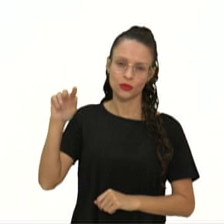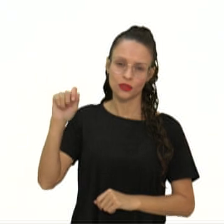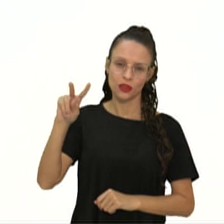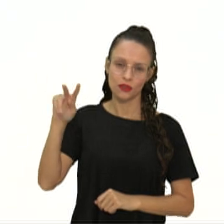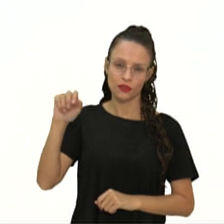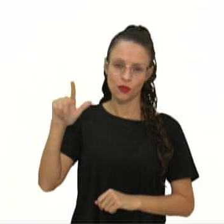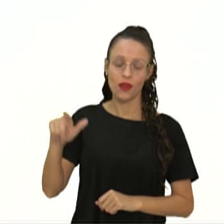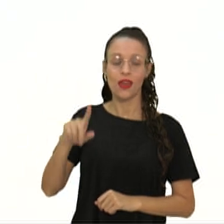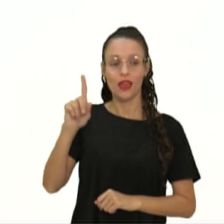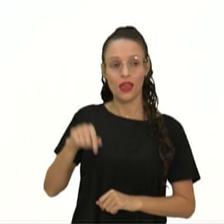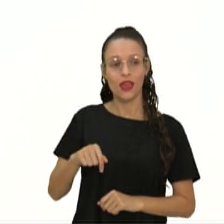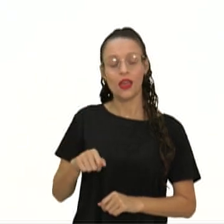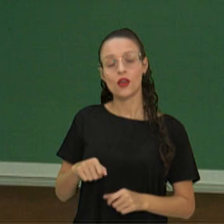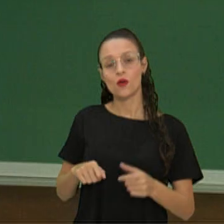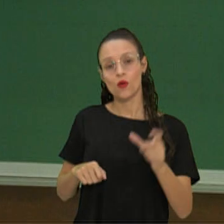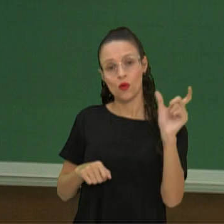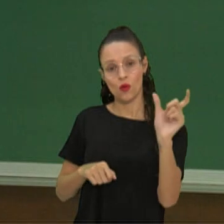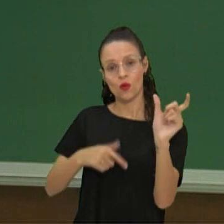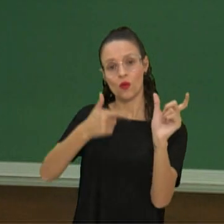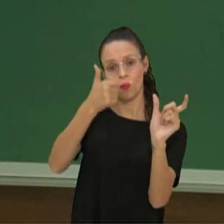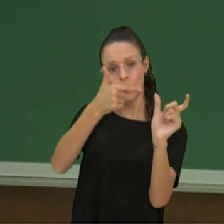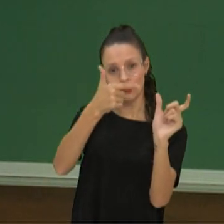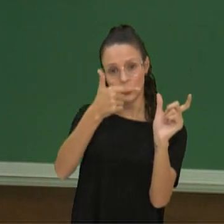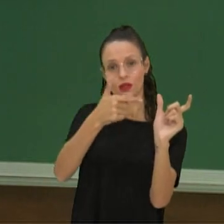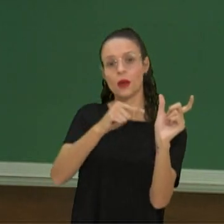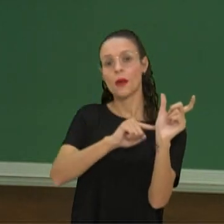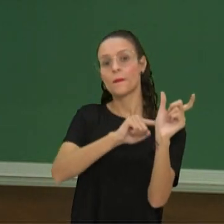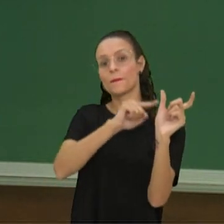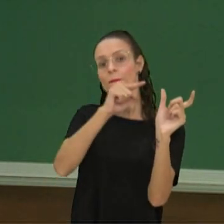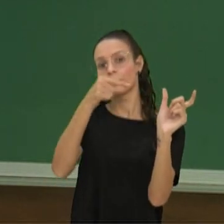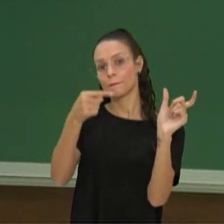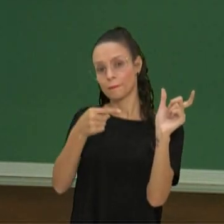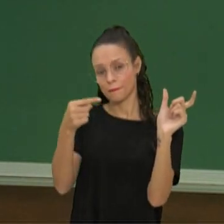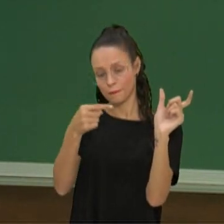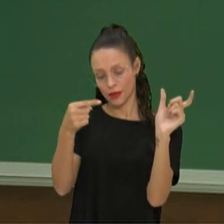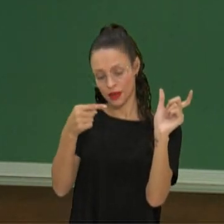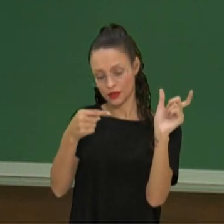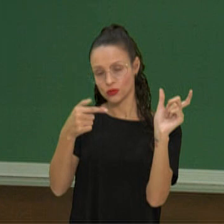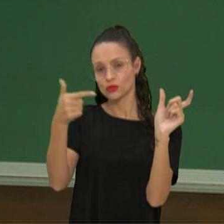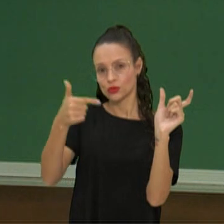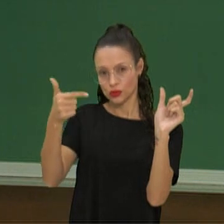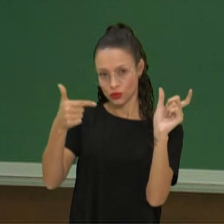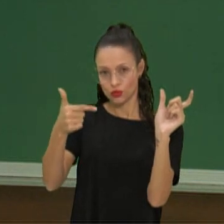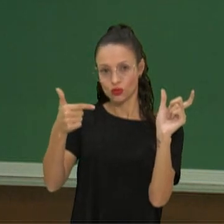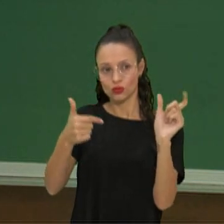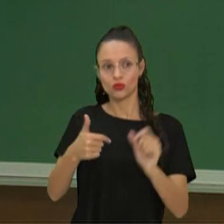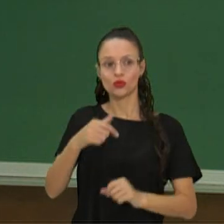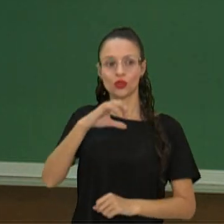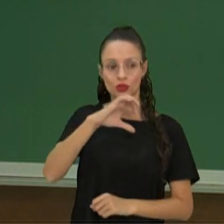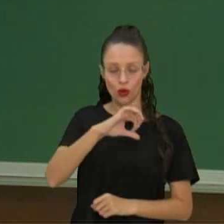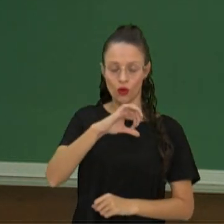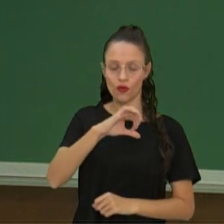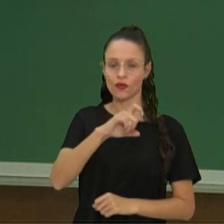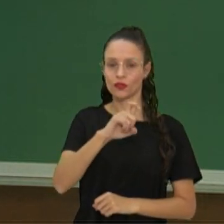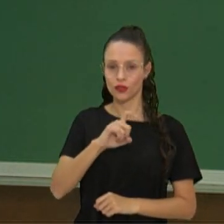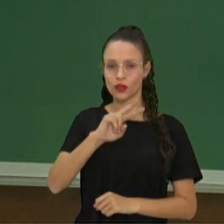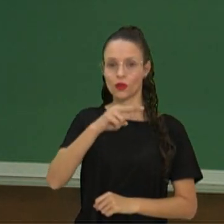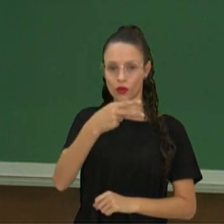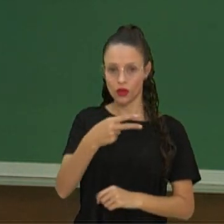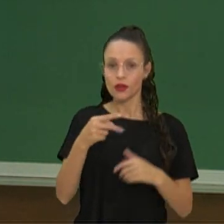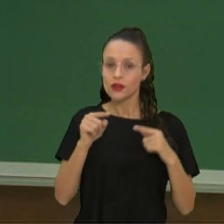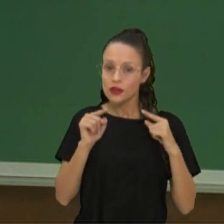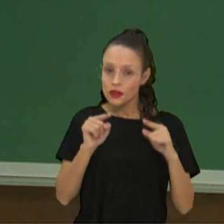do primeiro termo menos o quadrado do segundo termo. 3x ao quadrado, 9x ao quadrado.